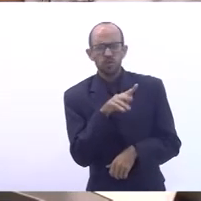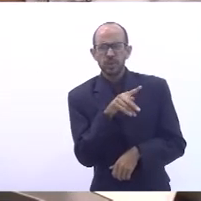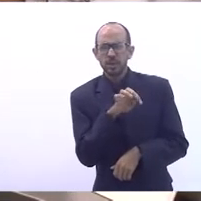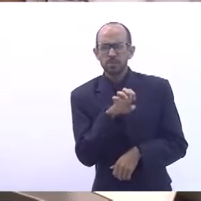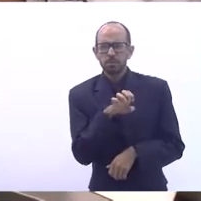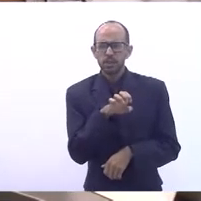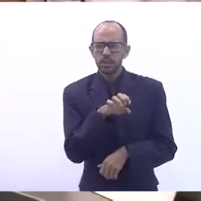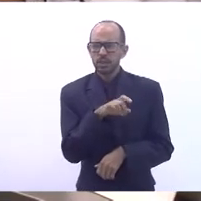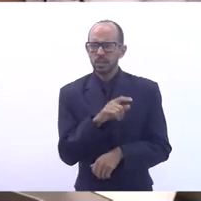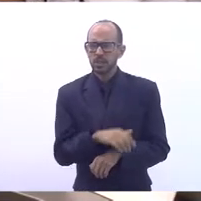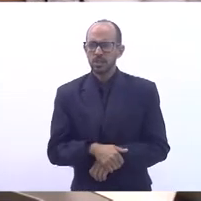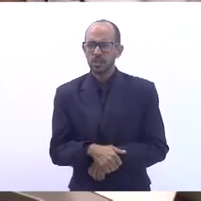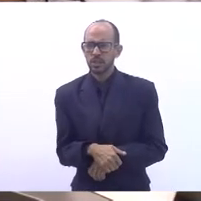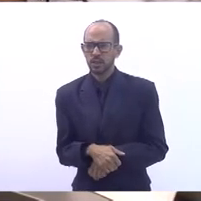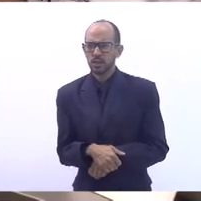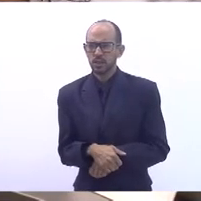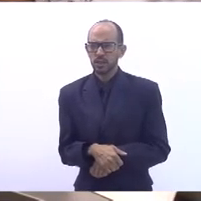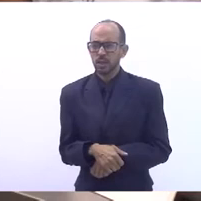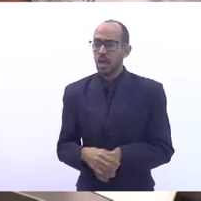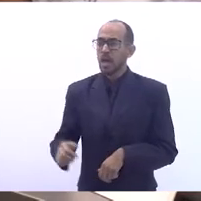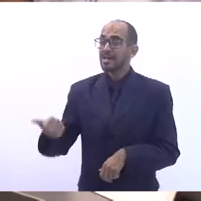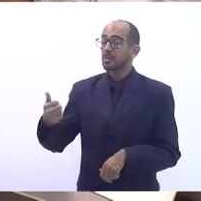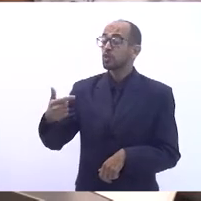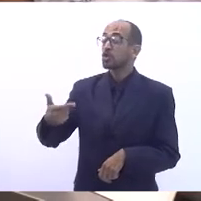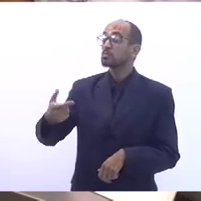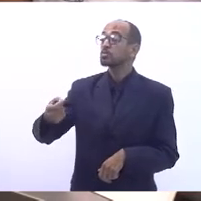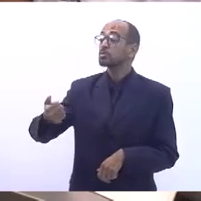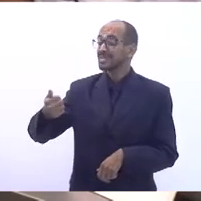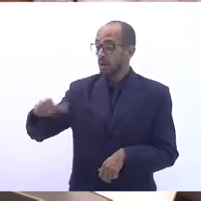também o menor